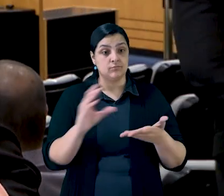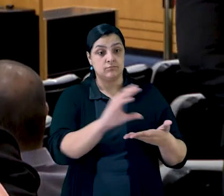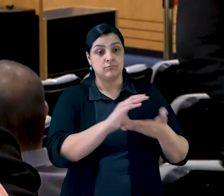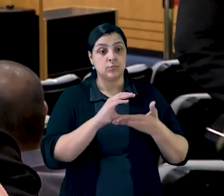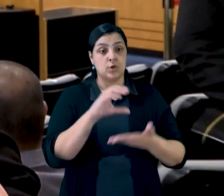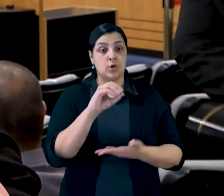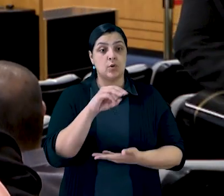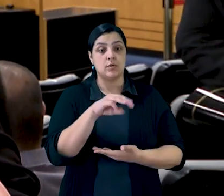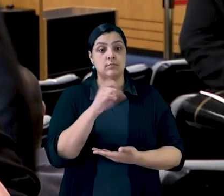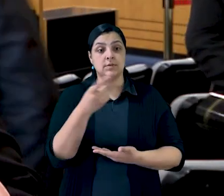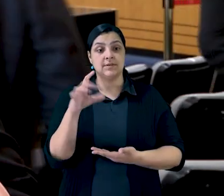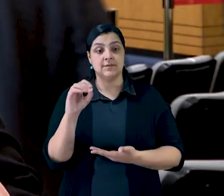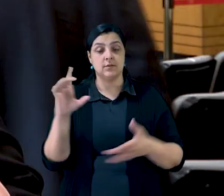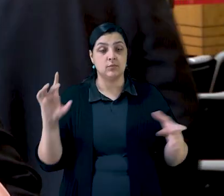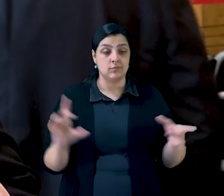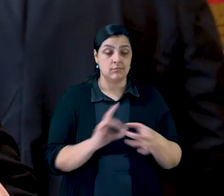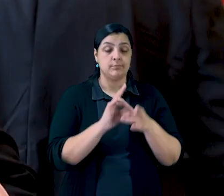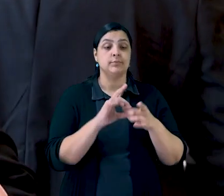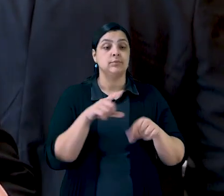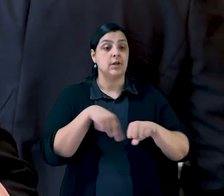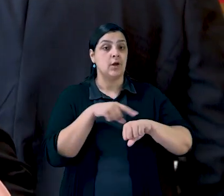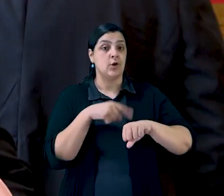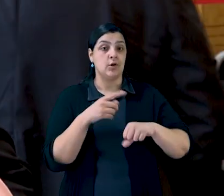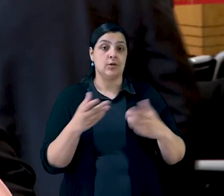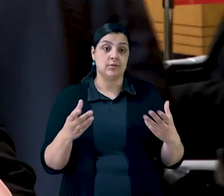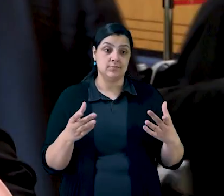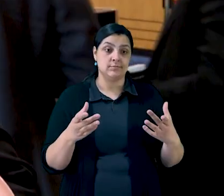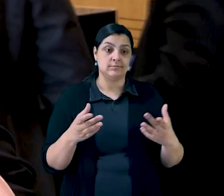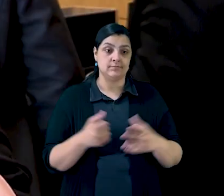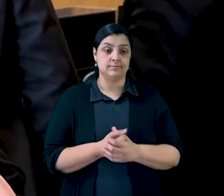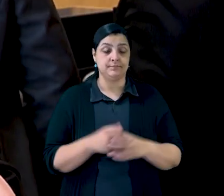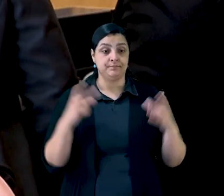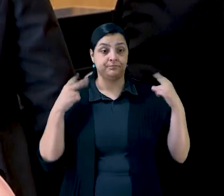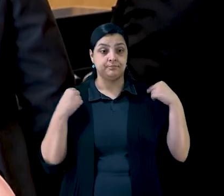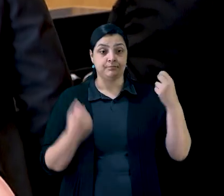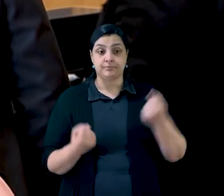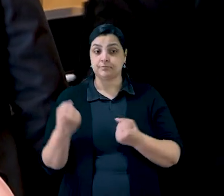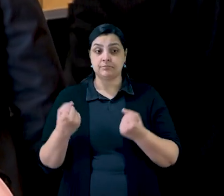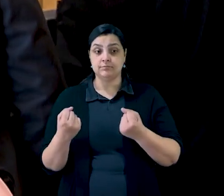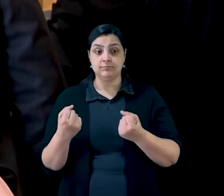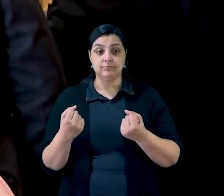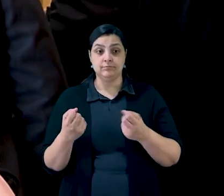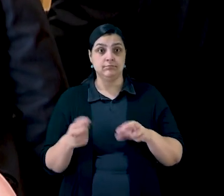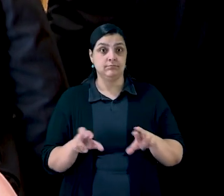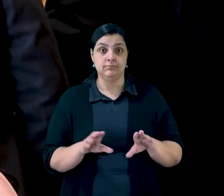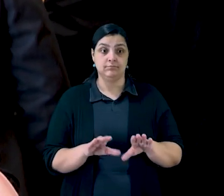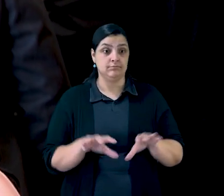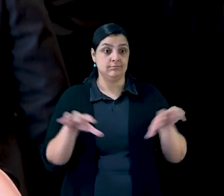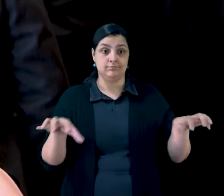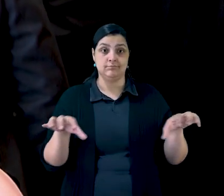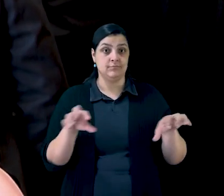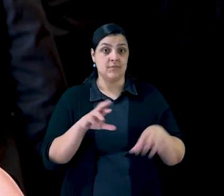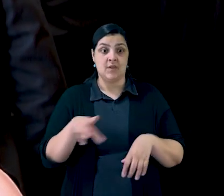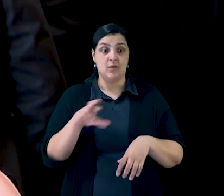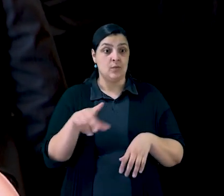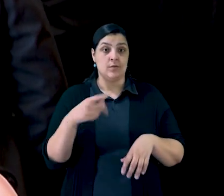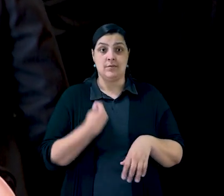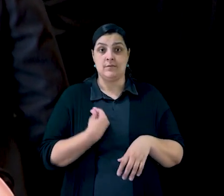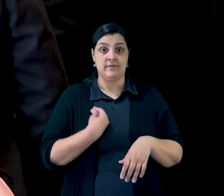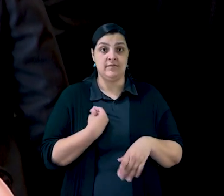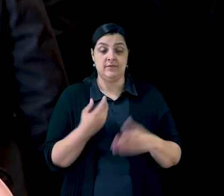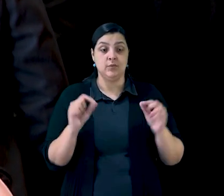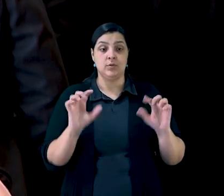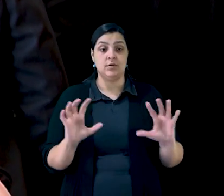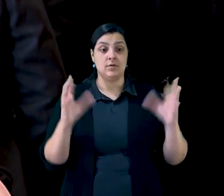seja, a comissão está intrinsecamente ligada à jornada. Já no caso do motorista, não é o mesmo critério, a